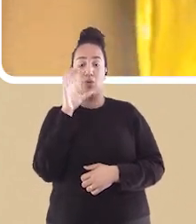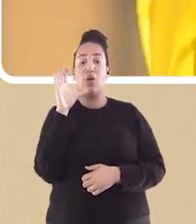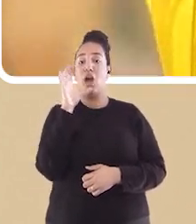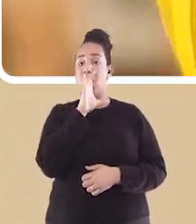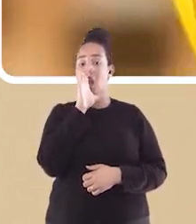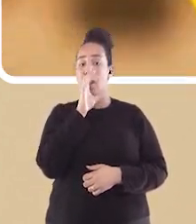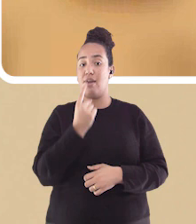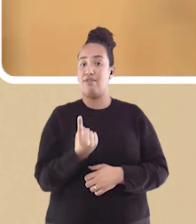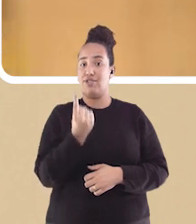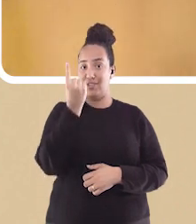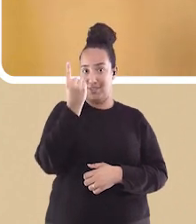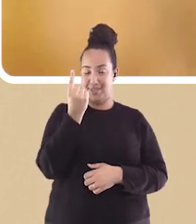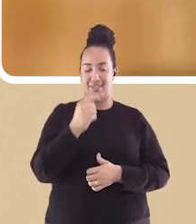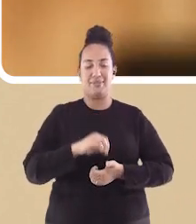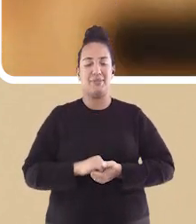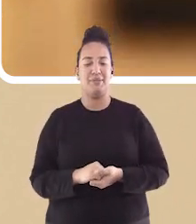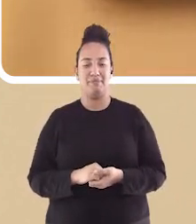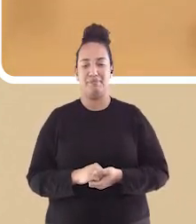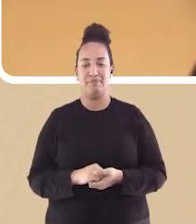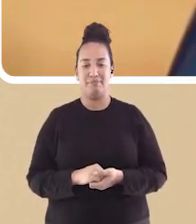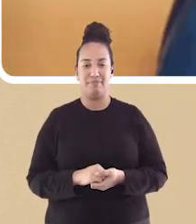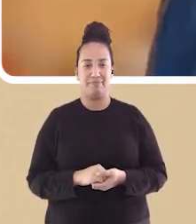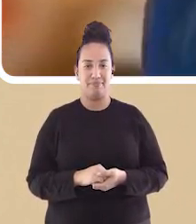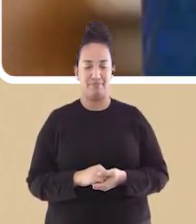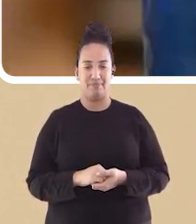ar quente em cima.